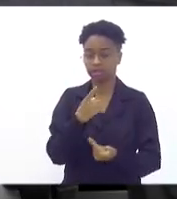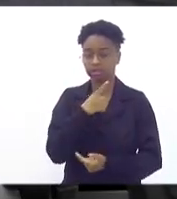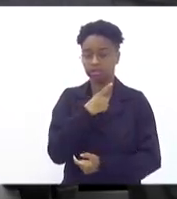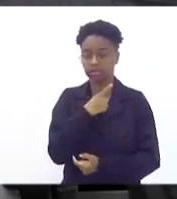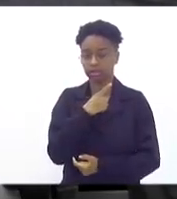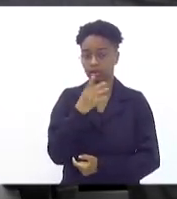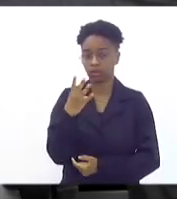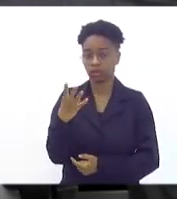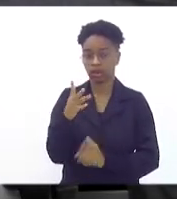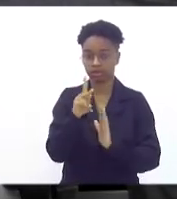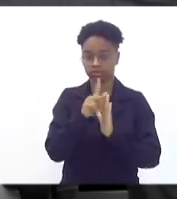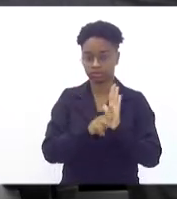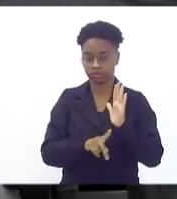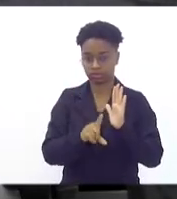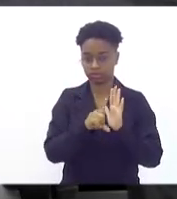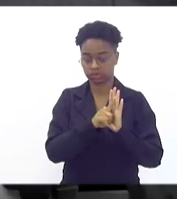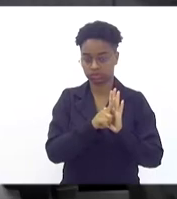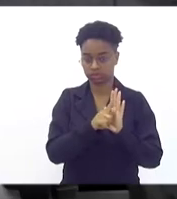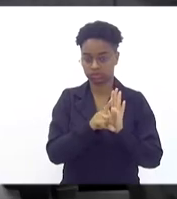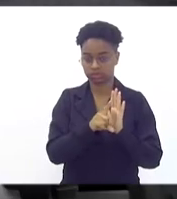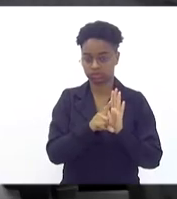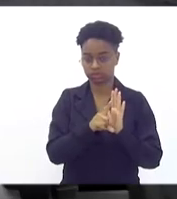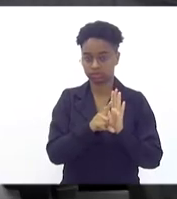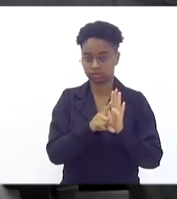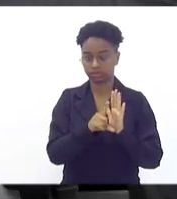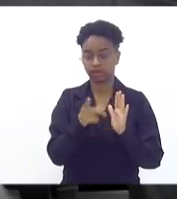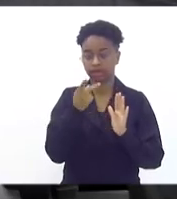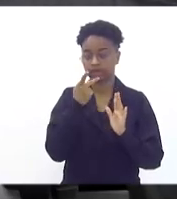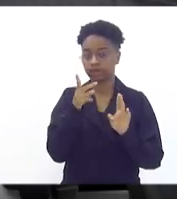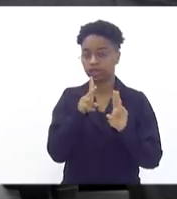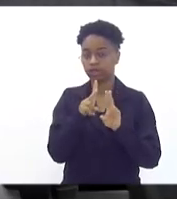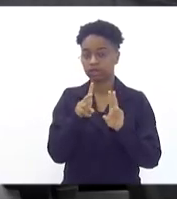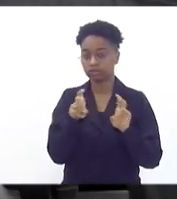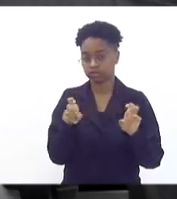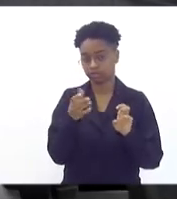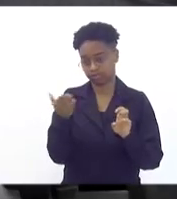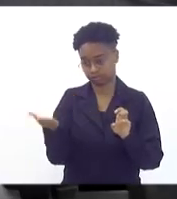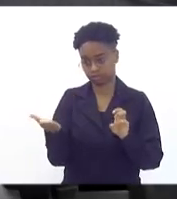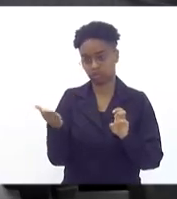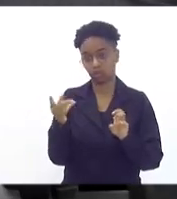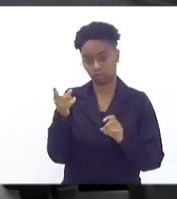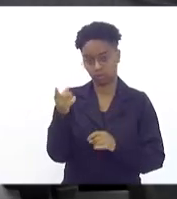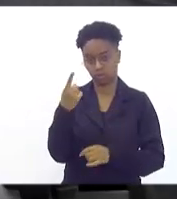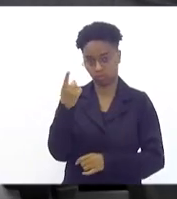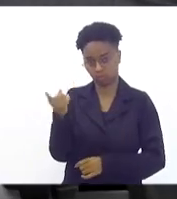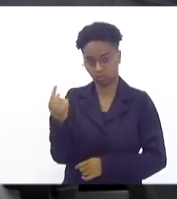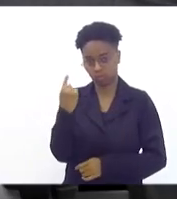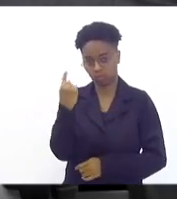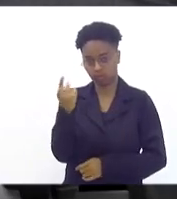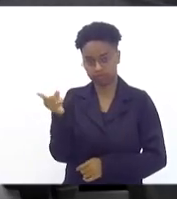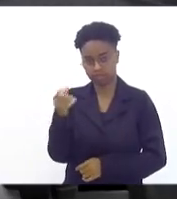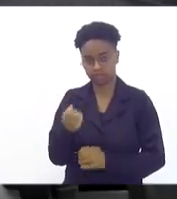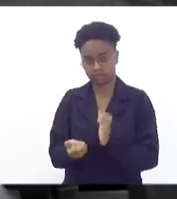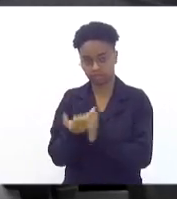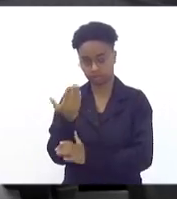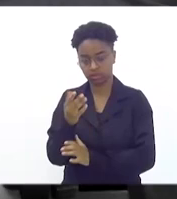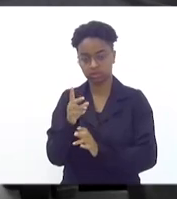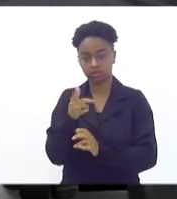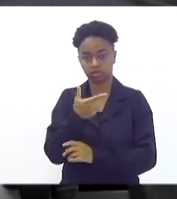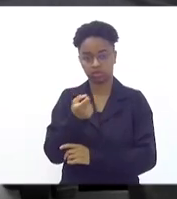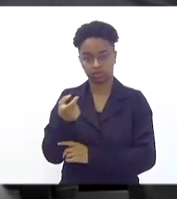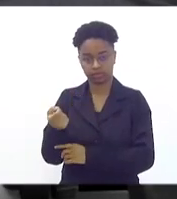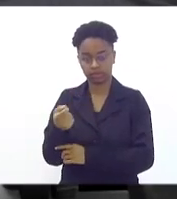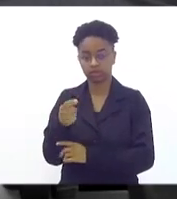quatro projetos de lei que falam inclusive um divórcio excelência lá de 2020 que falam sobre